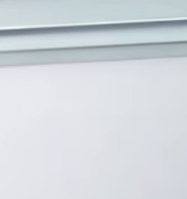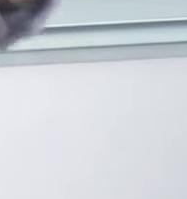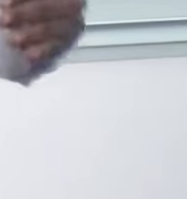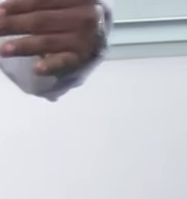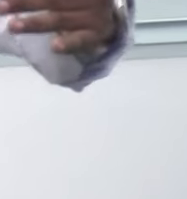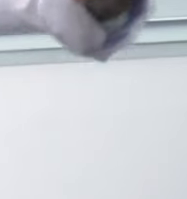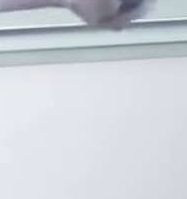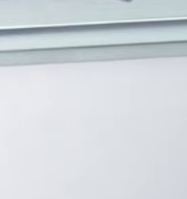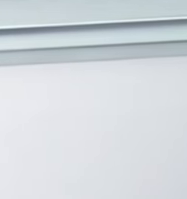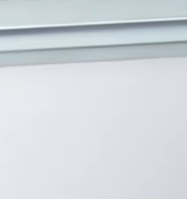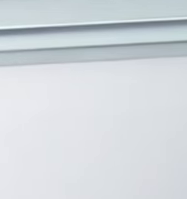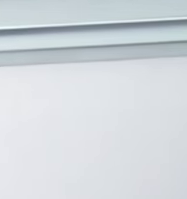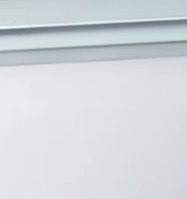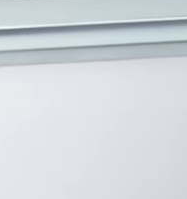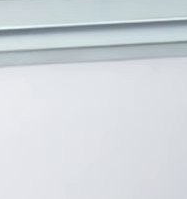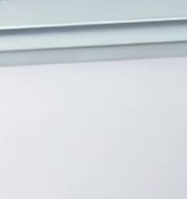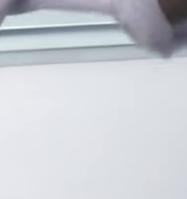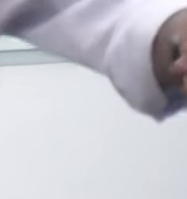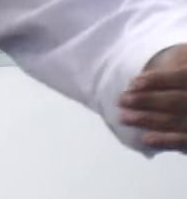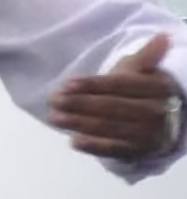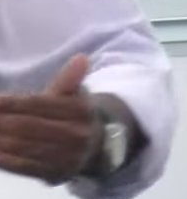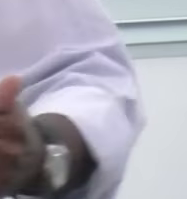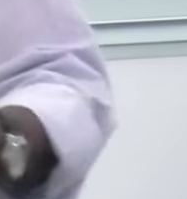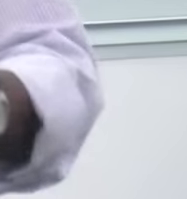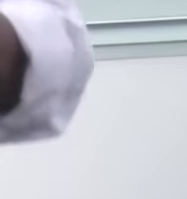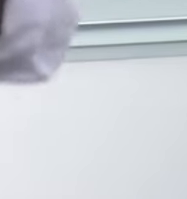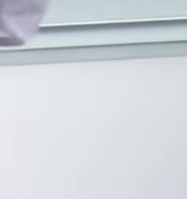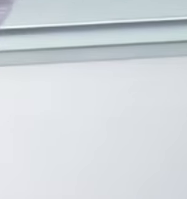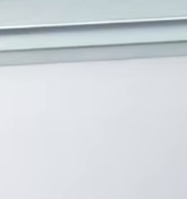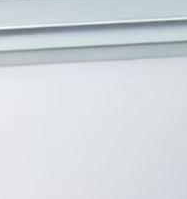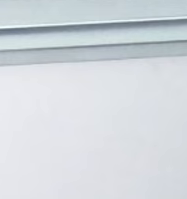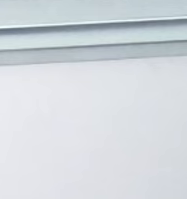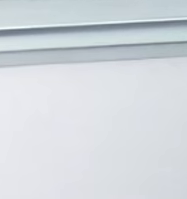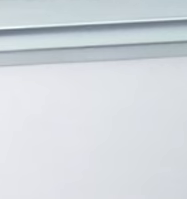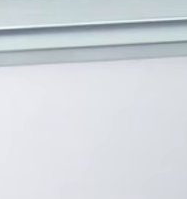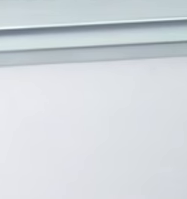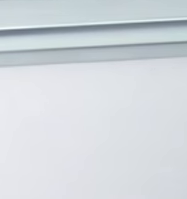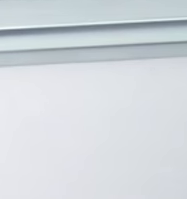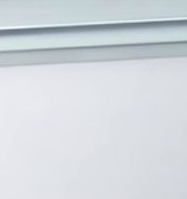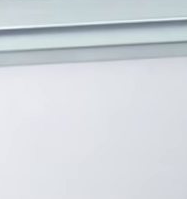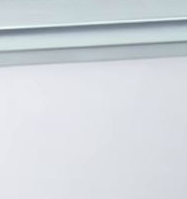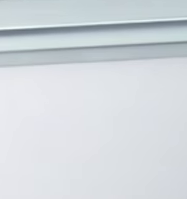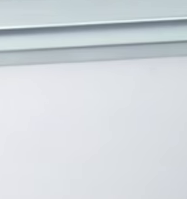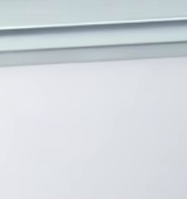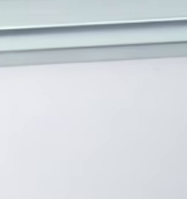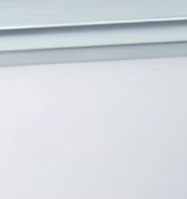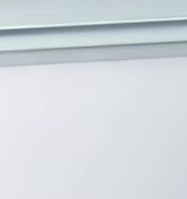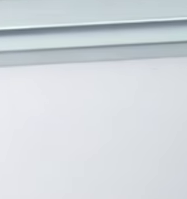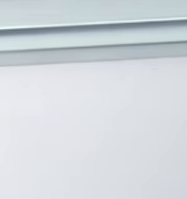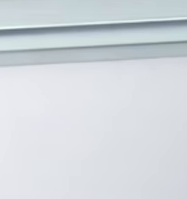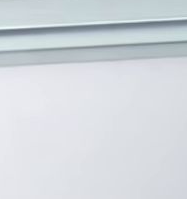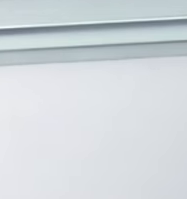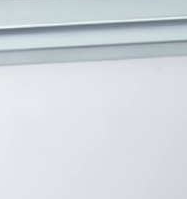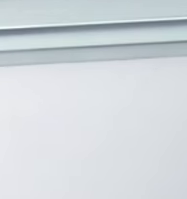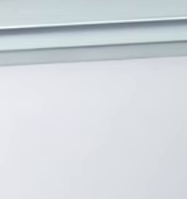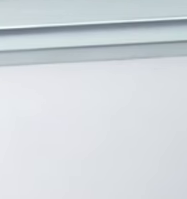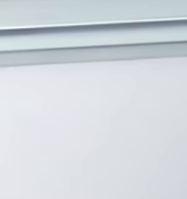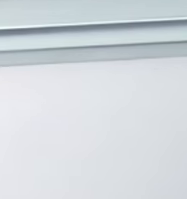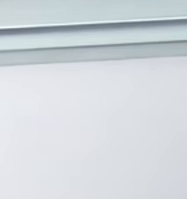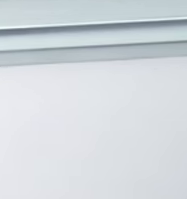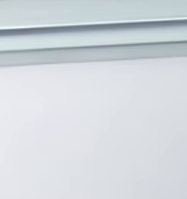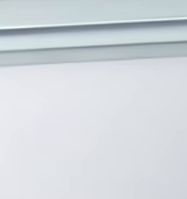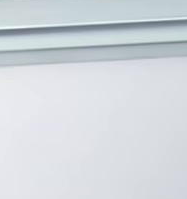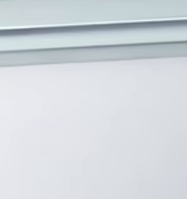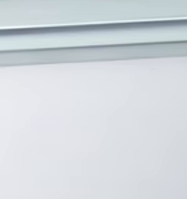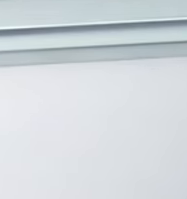faço coro aqui com as questões que foram levantadas, mas eu quero dizer o seguinte, novas contratações podem colocar